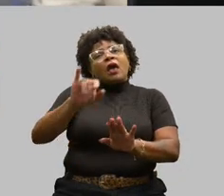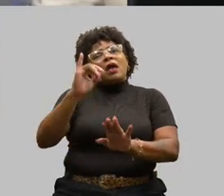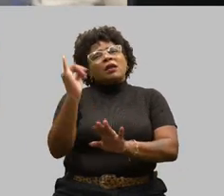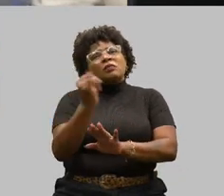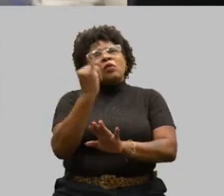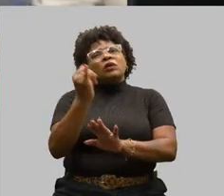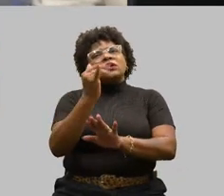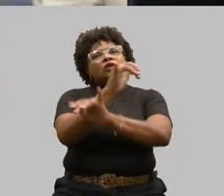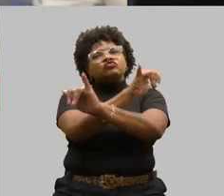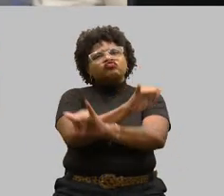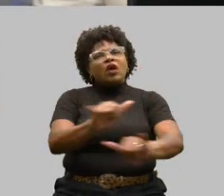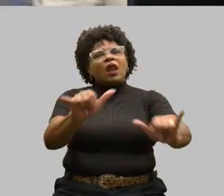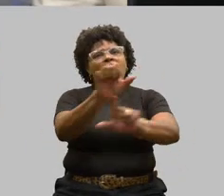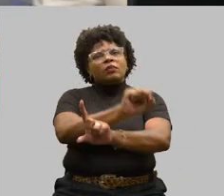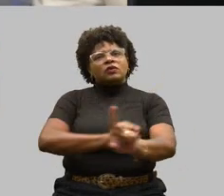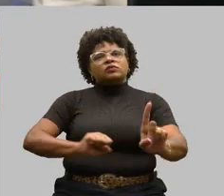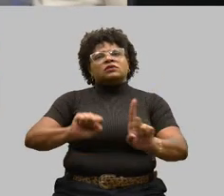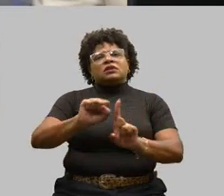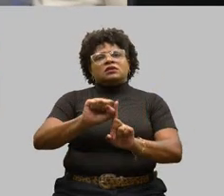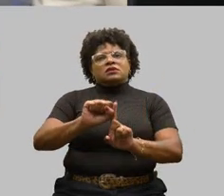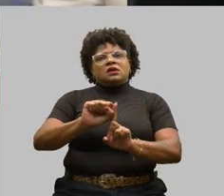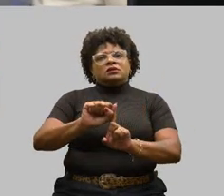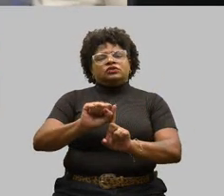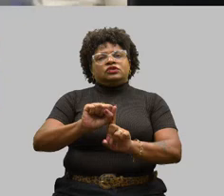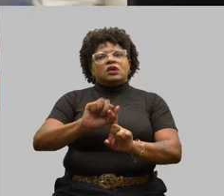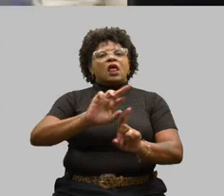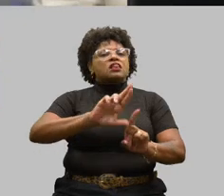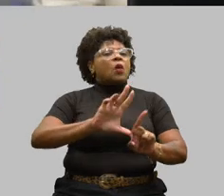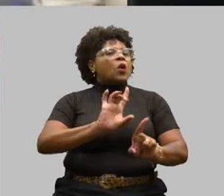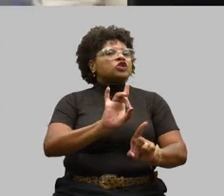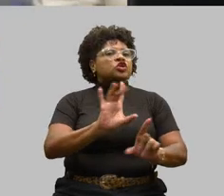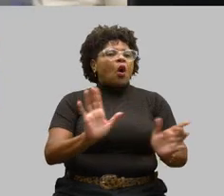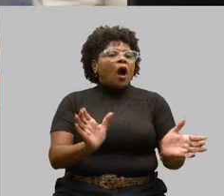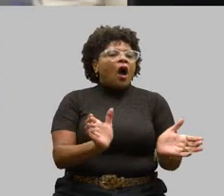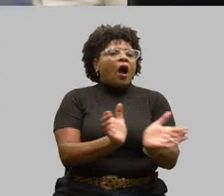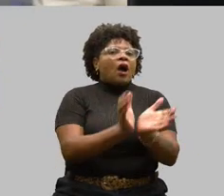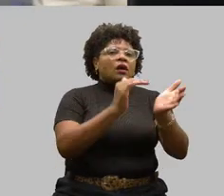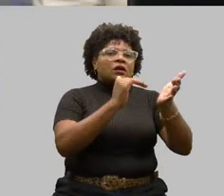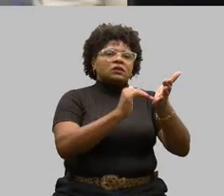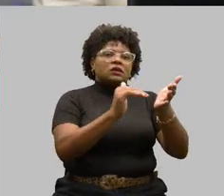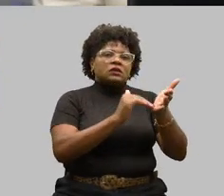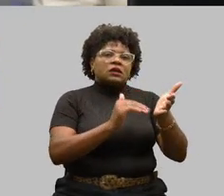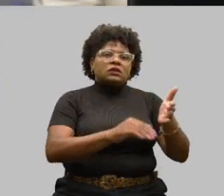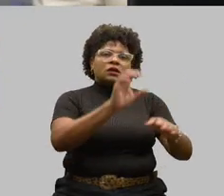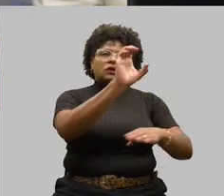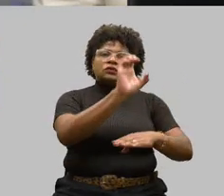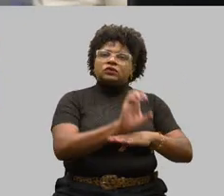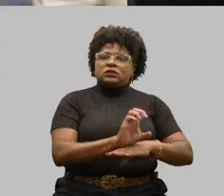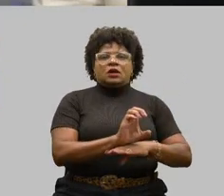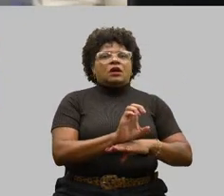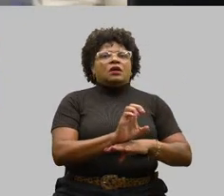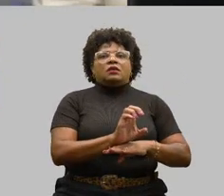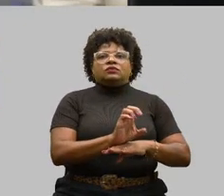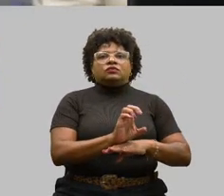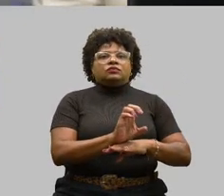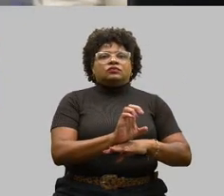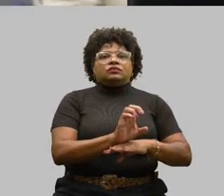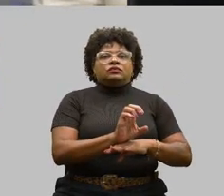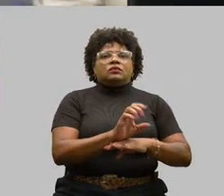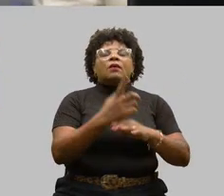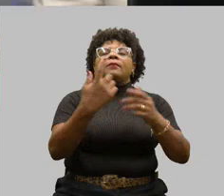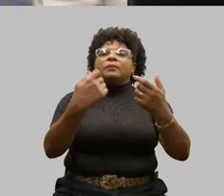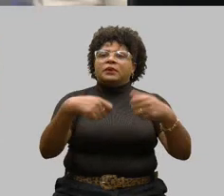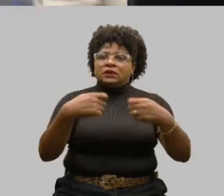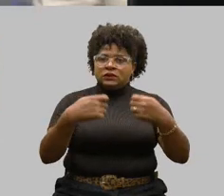sociedade não depende apenas da Secretaria Estadual é de cada estado precisa